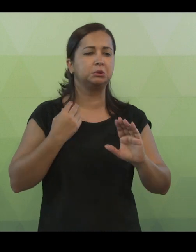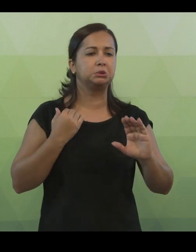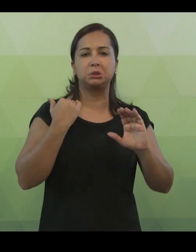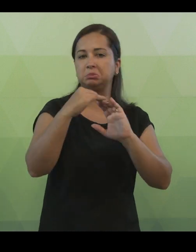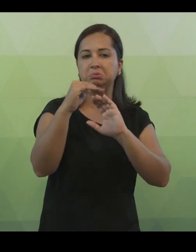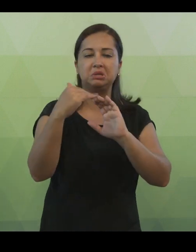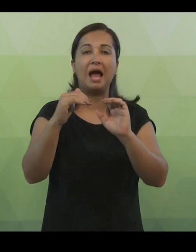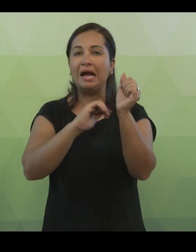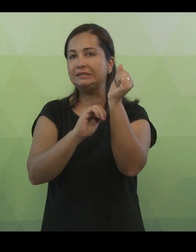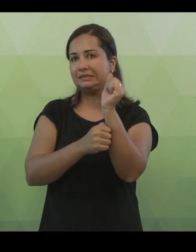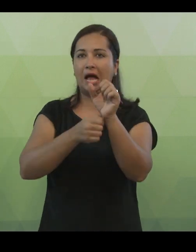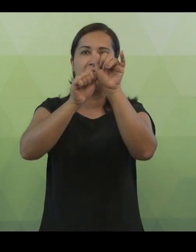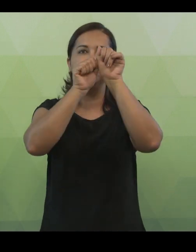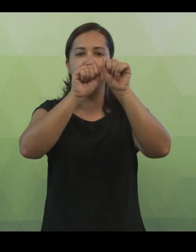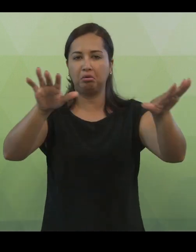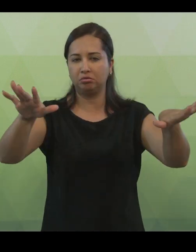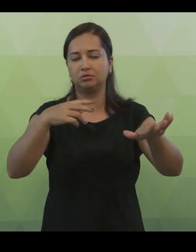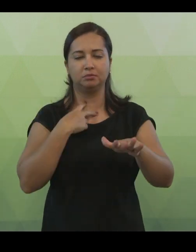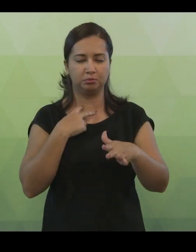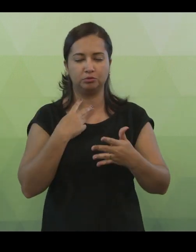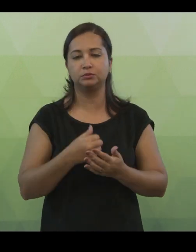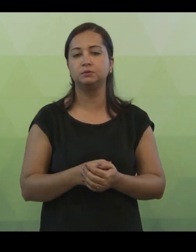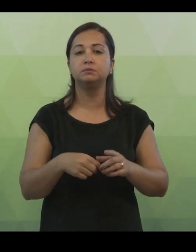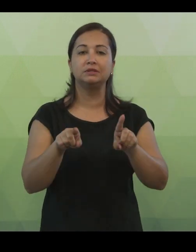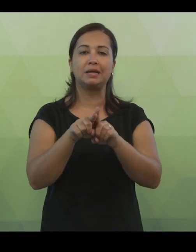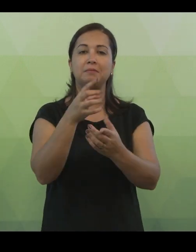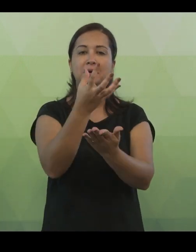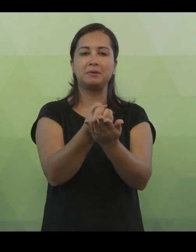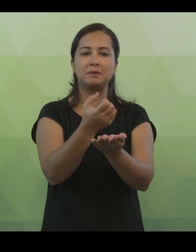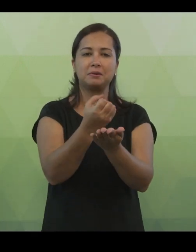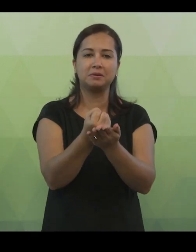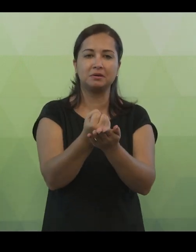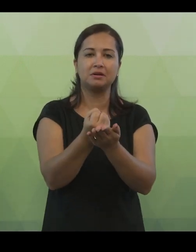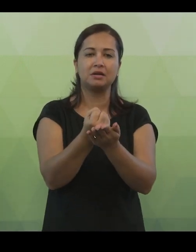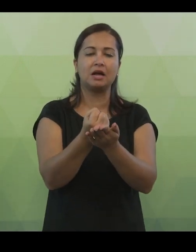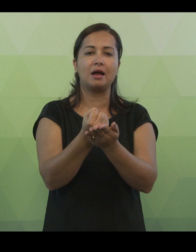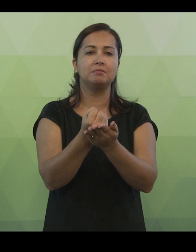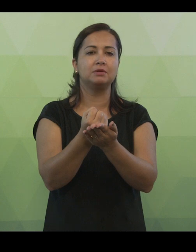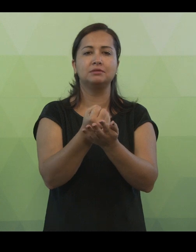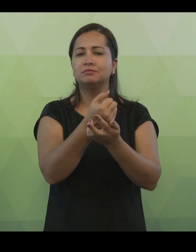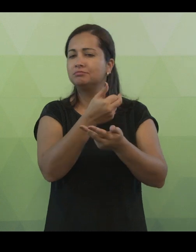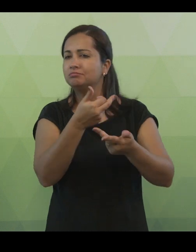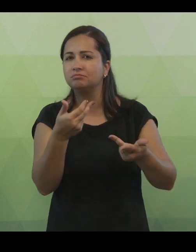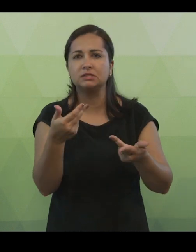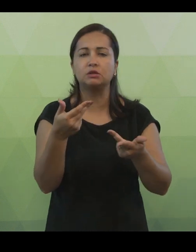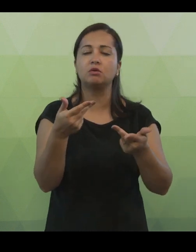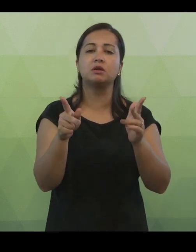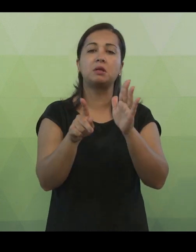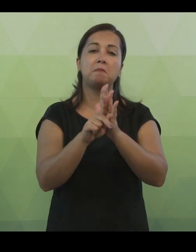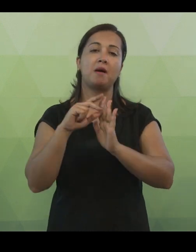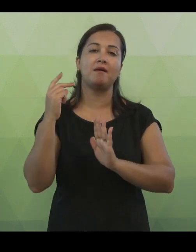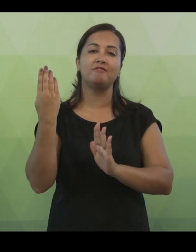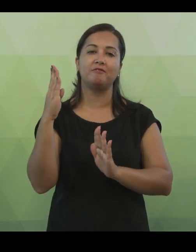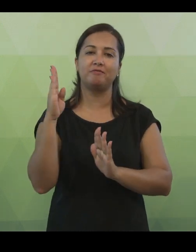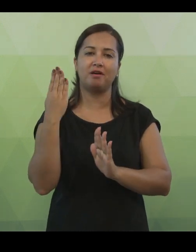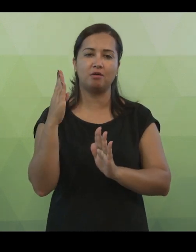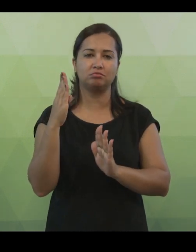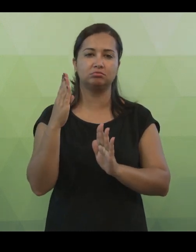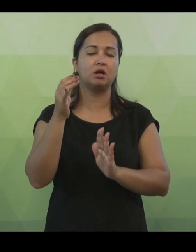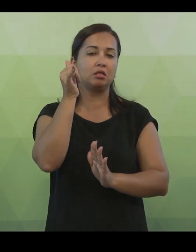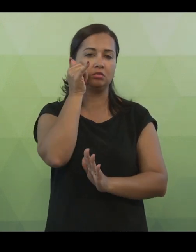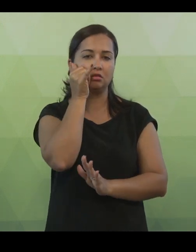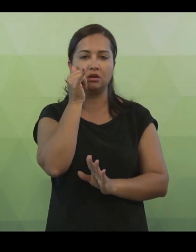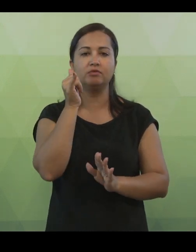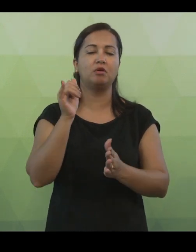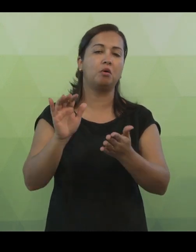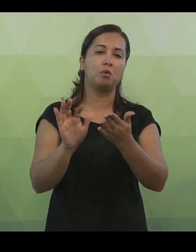tá? Não baixe e nunca instale, né, programas piratas em seu computador, tá? computador, tablet, celular, né, assim por diante,